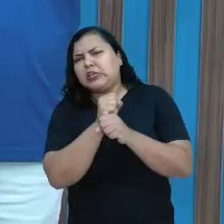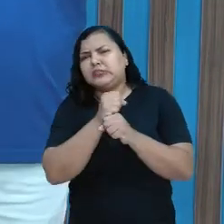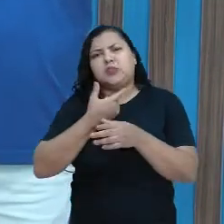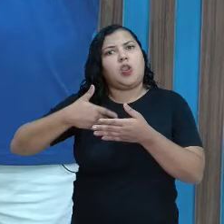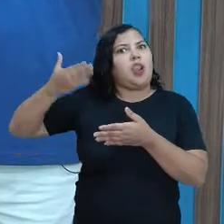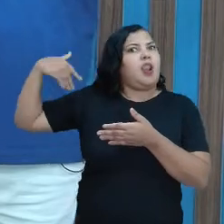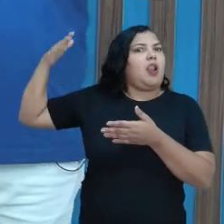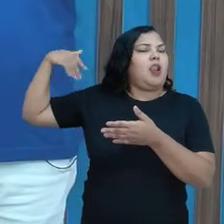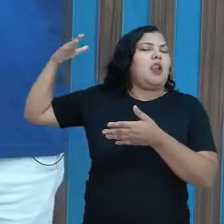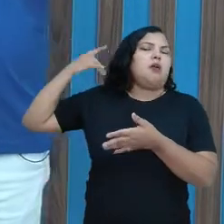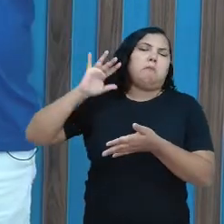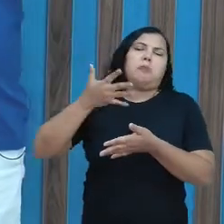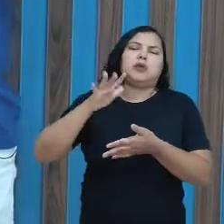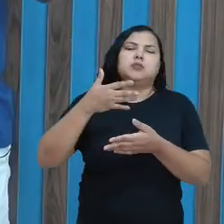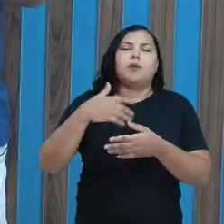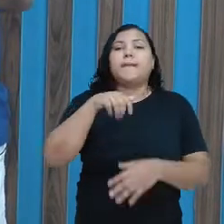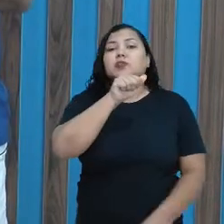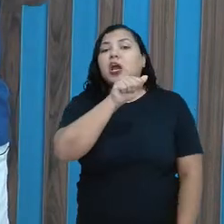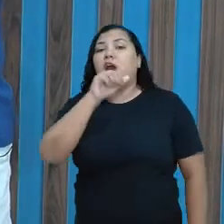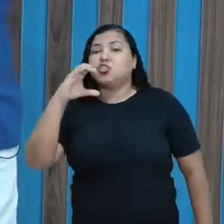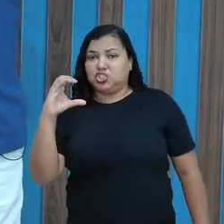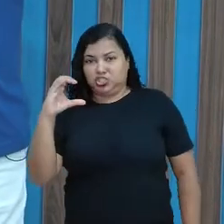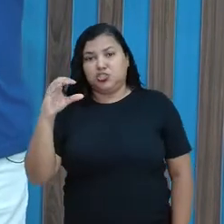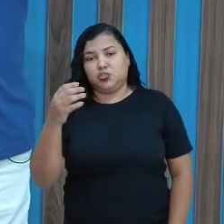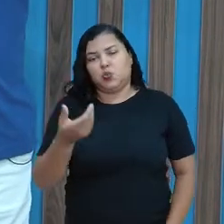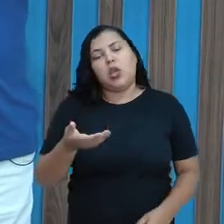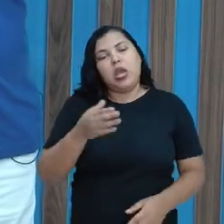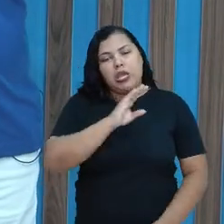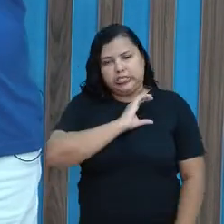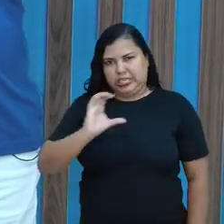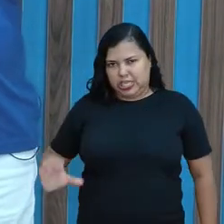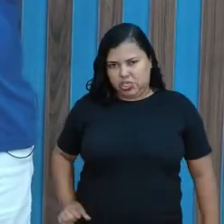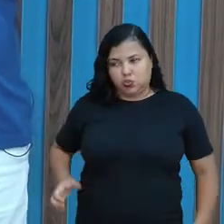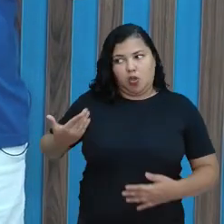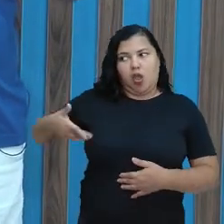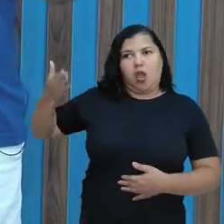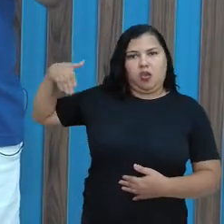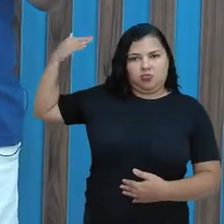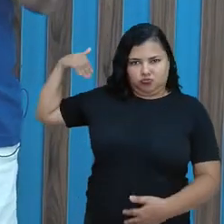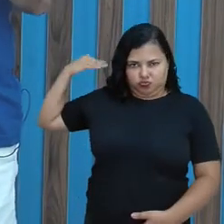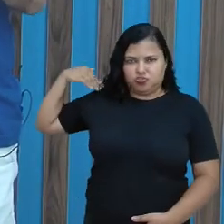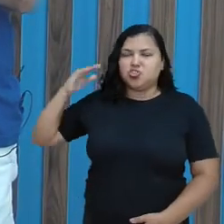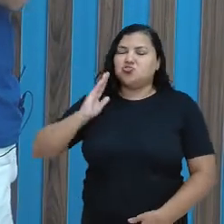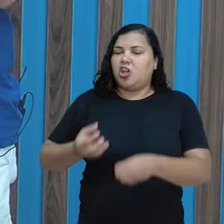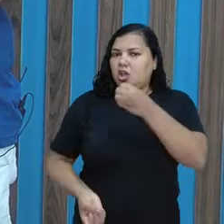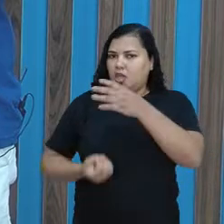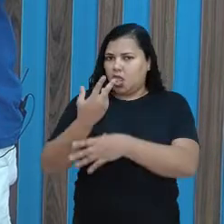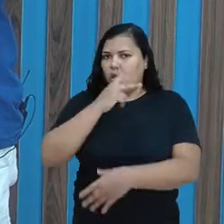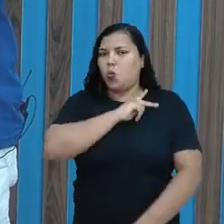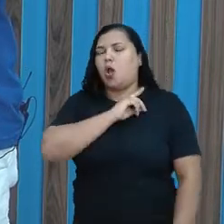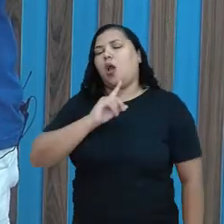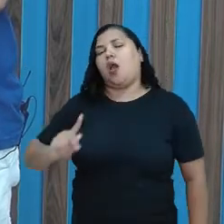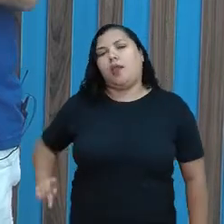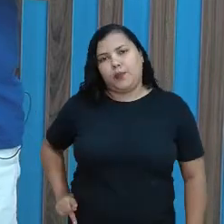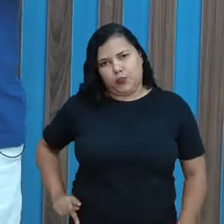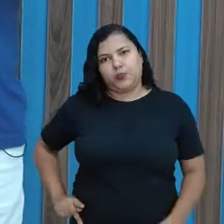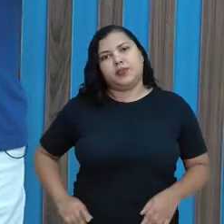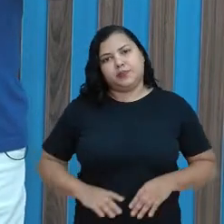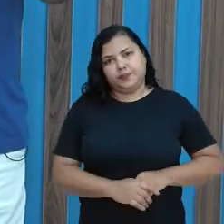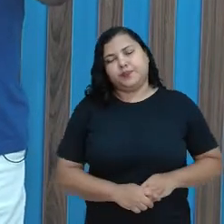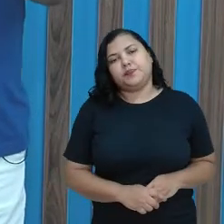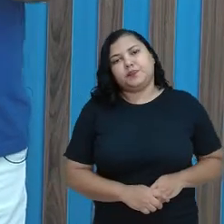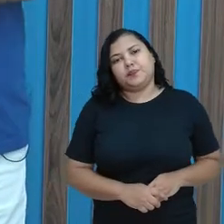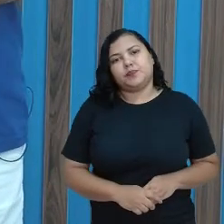de Cristo, né, surge a República em Roma, mas a tradição republicana ela vai passando por gerações,